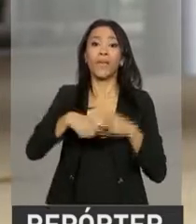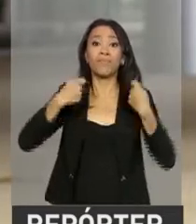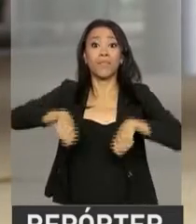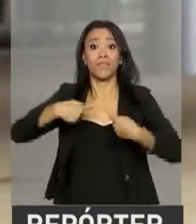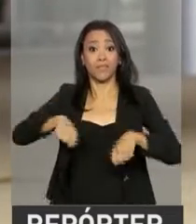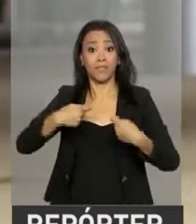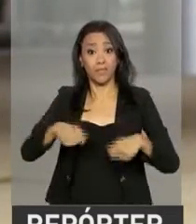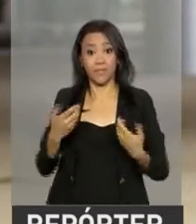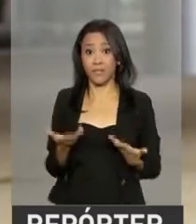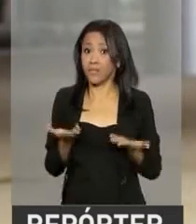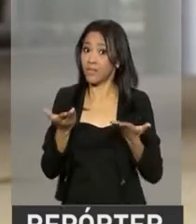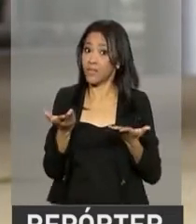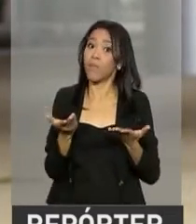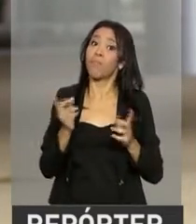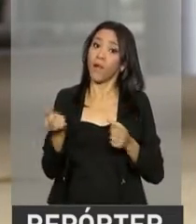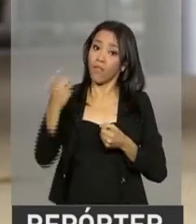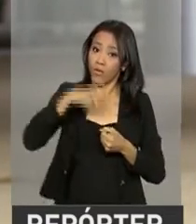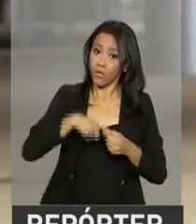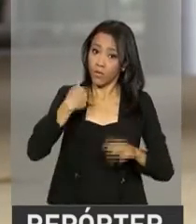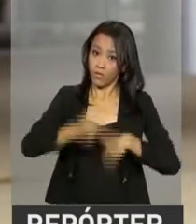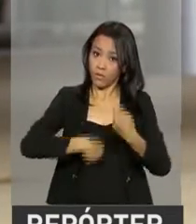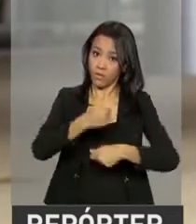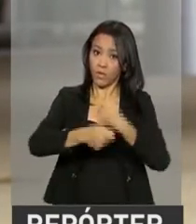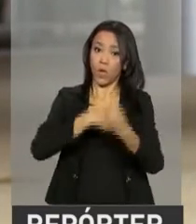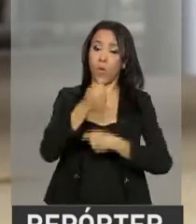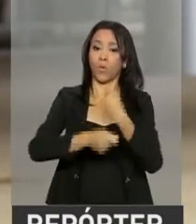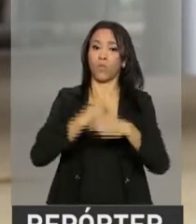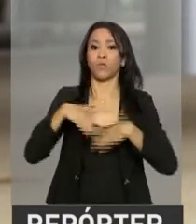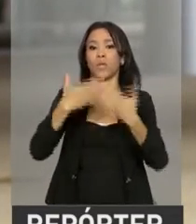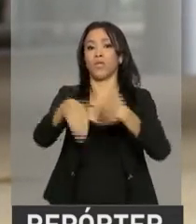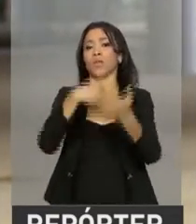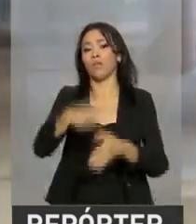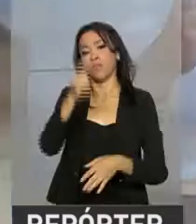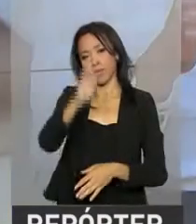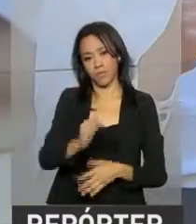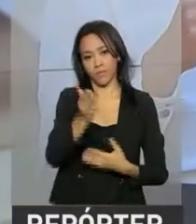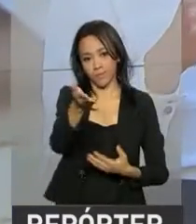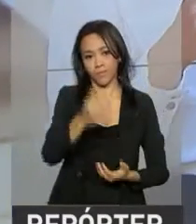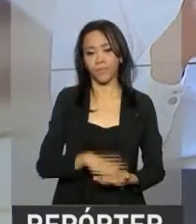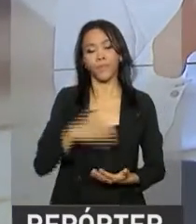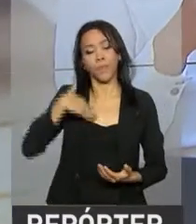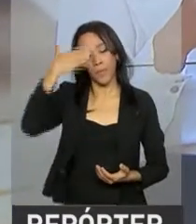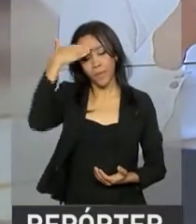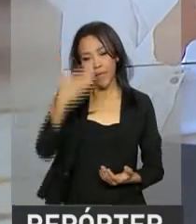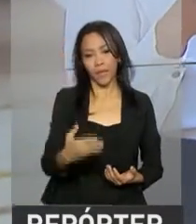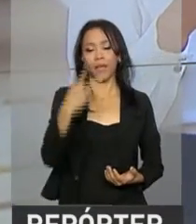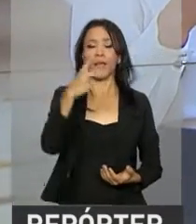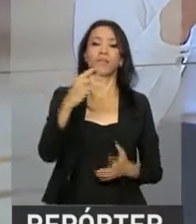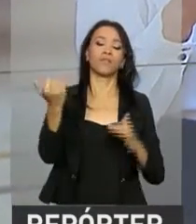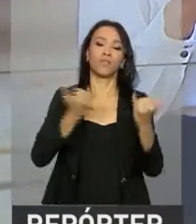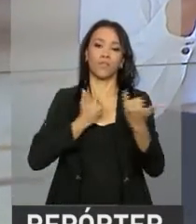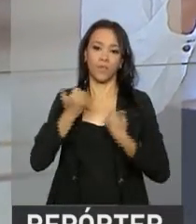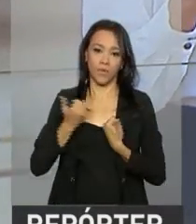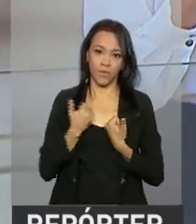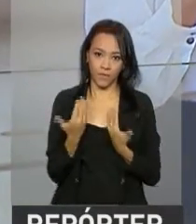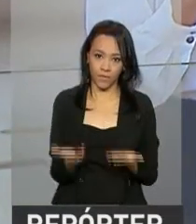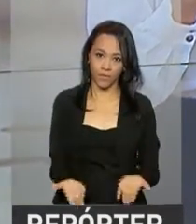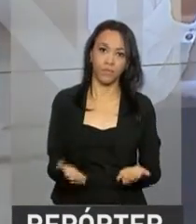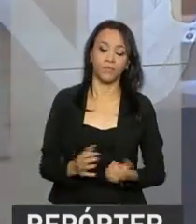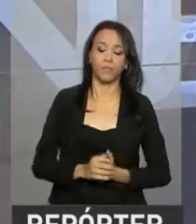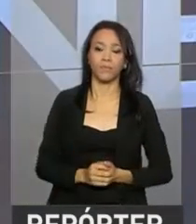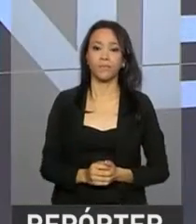por causa da necessidade delas para a retomada do crescimento econômico no Brasil. Renata. Obrigada, Paola, pelas suas informações ao